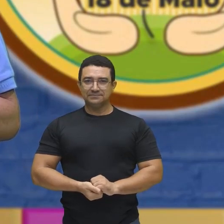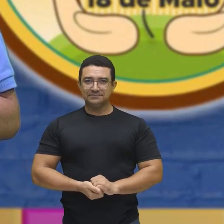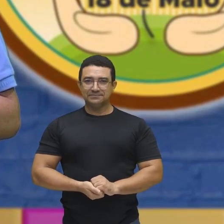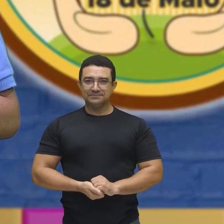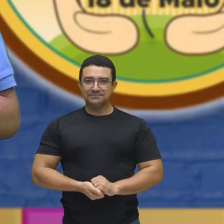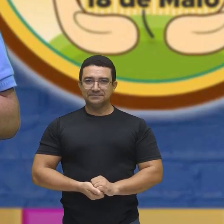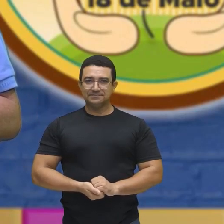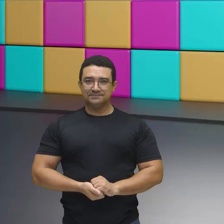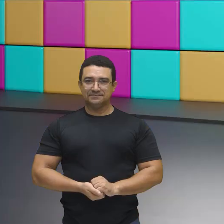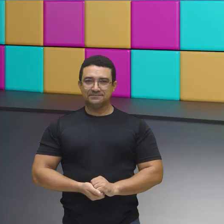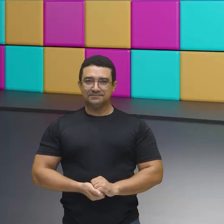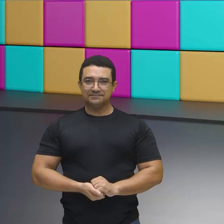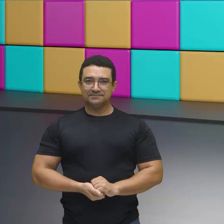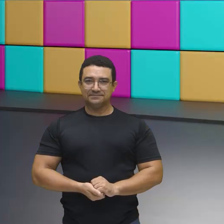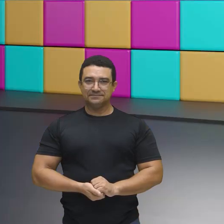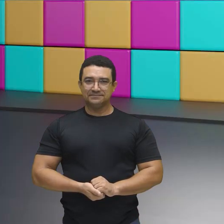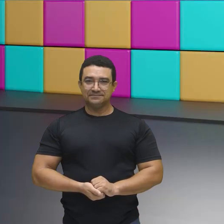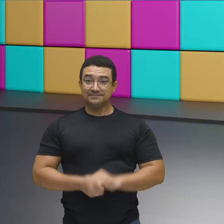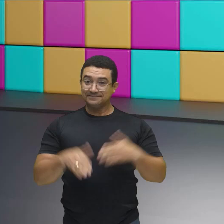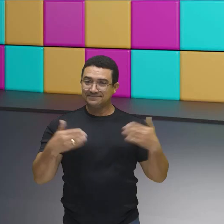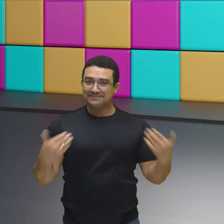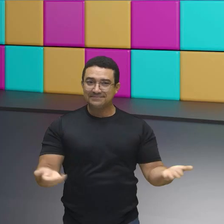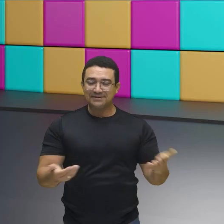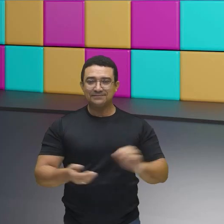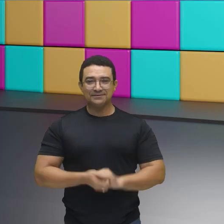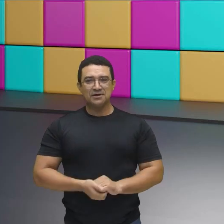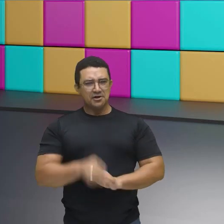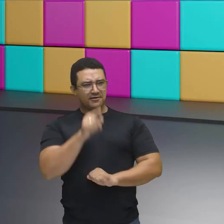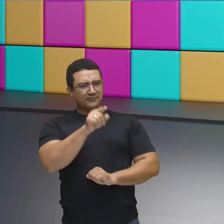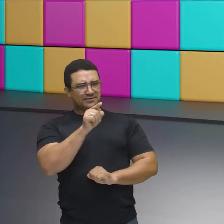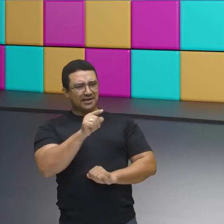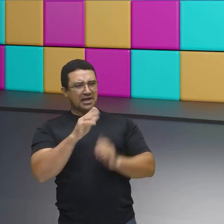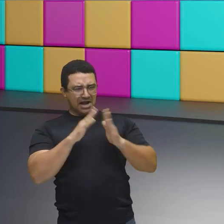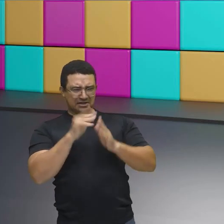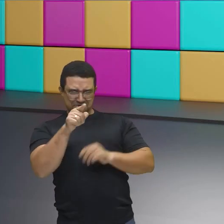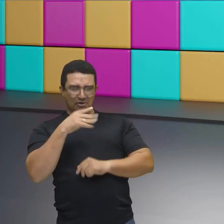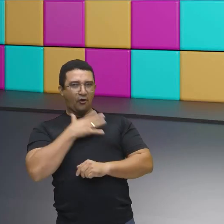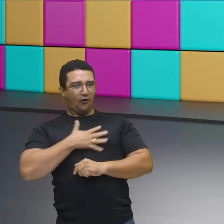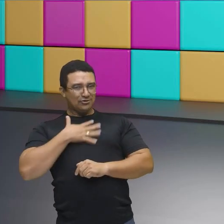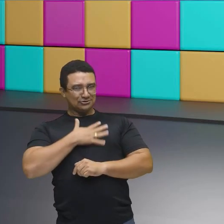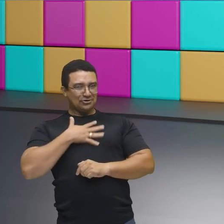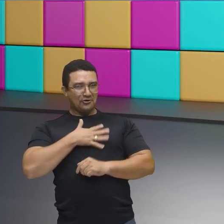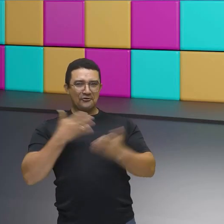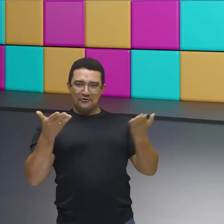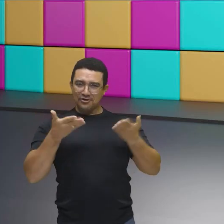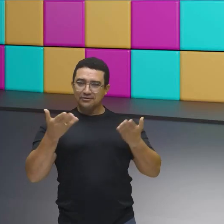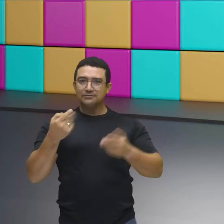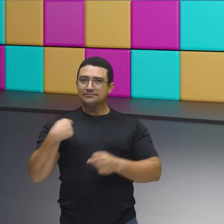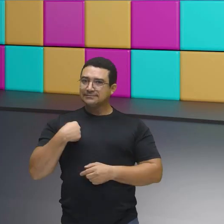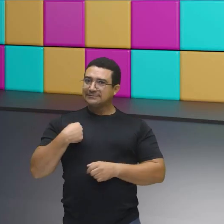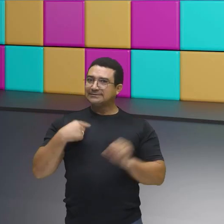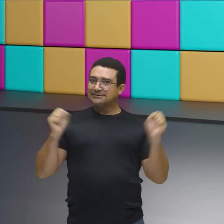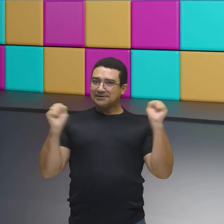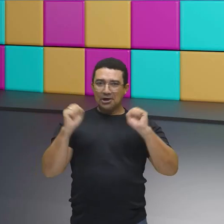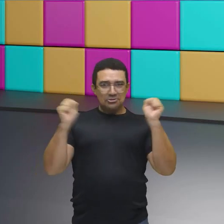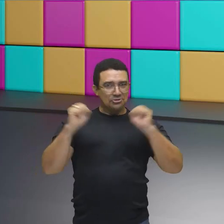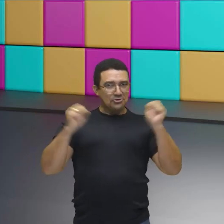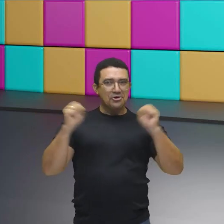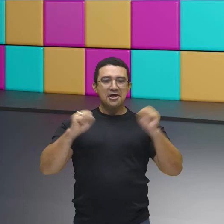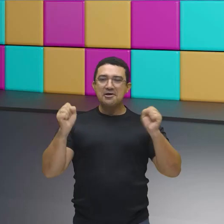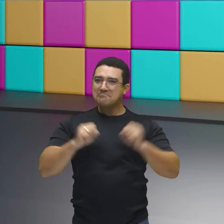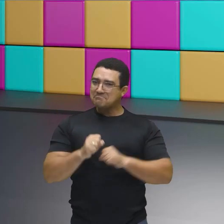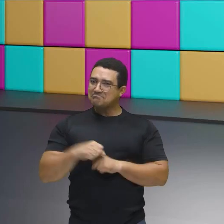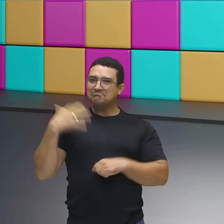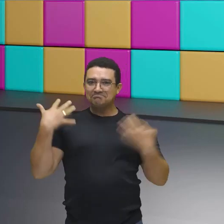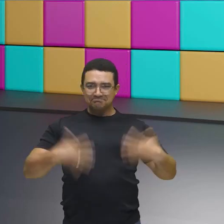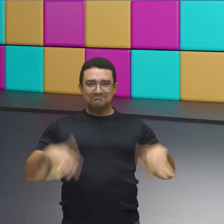Muito bem. Vamos lá. Ei, maninho, você que está em casa, gostou do programa de hoje? Porque eu gostei foi que só, maninho.